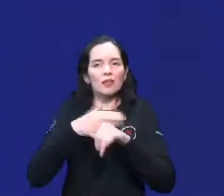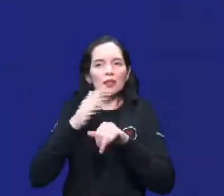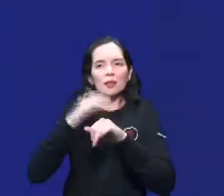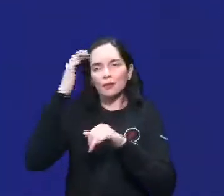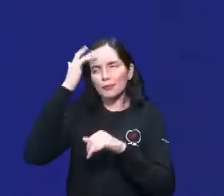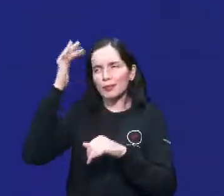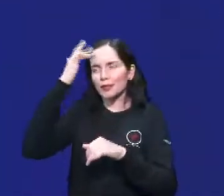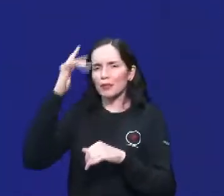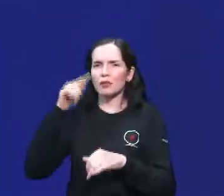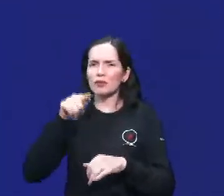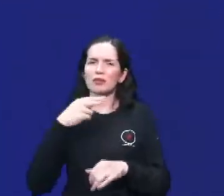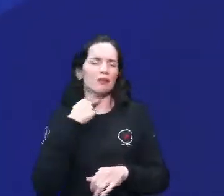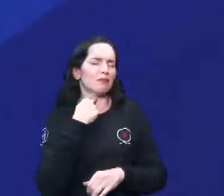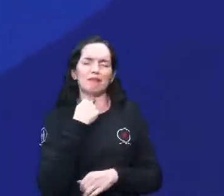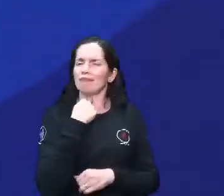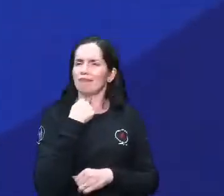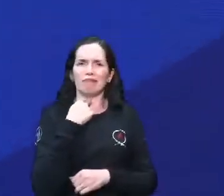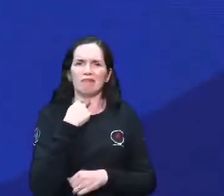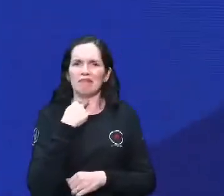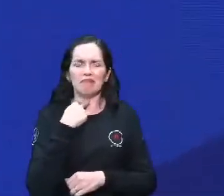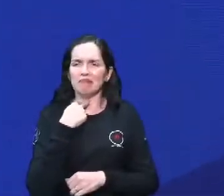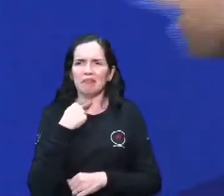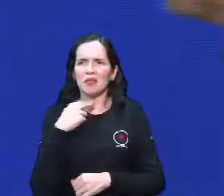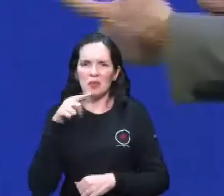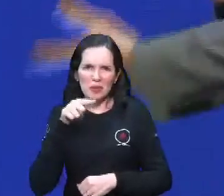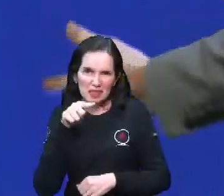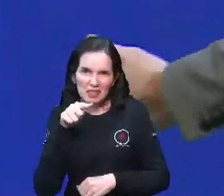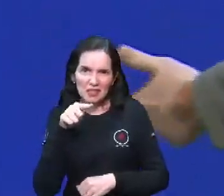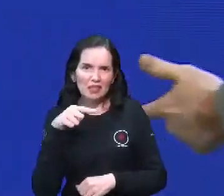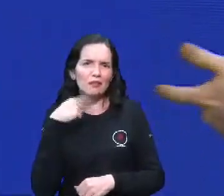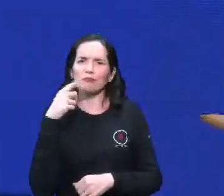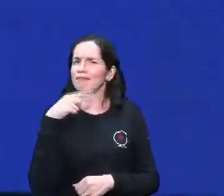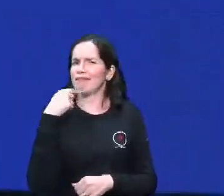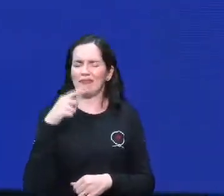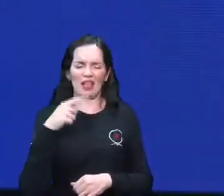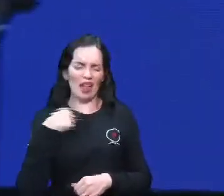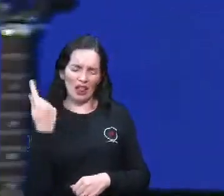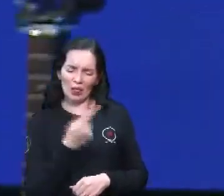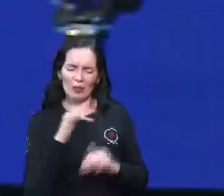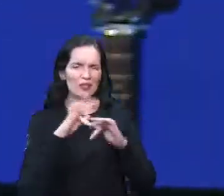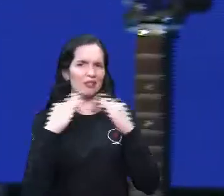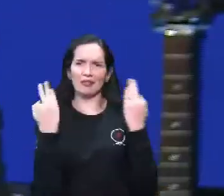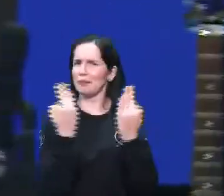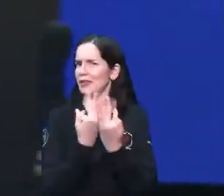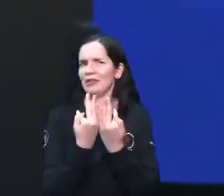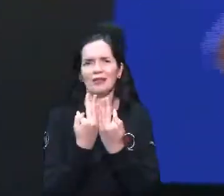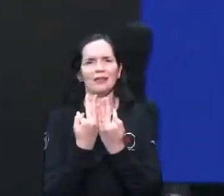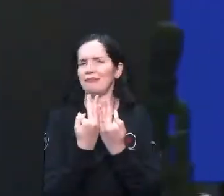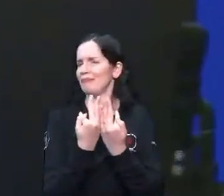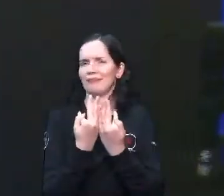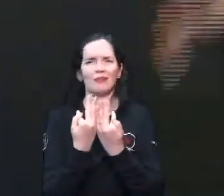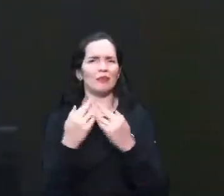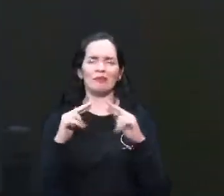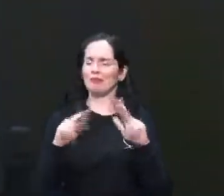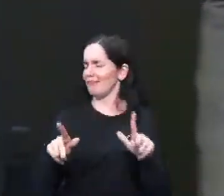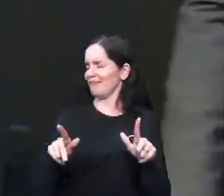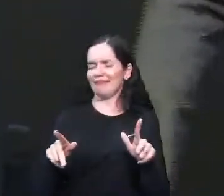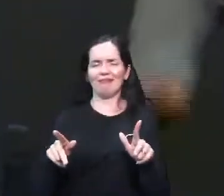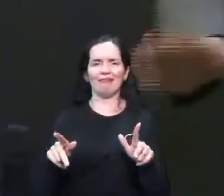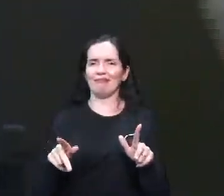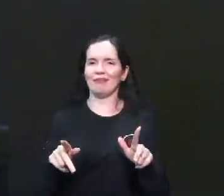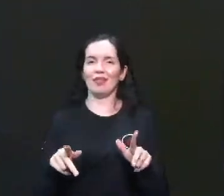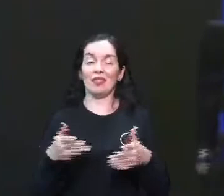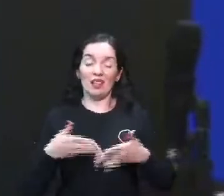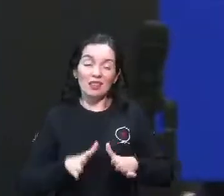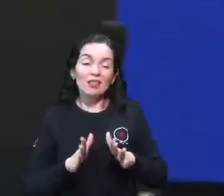pode. Não, você não se enxerga. A nossa família não é assim. Talvez você nasceu num lar